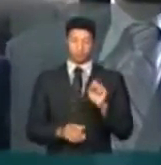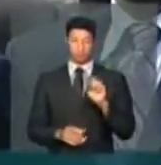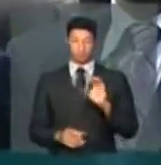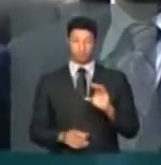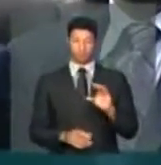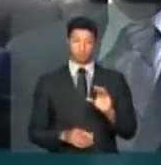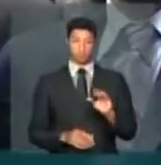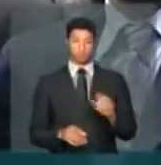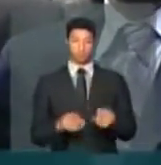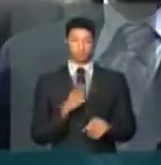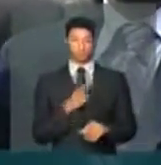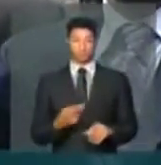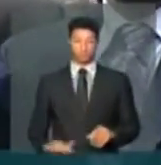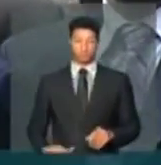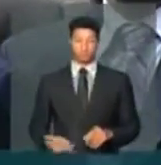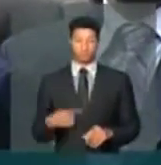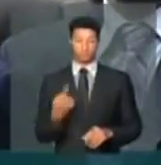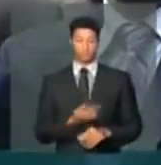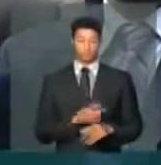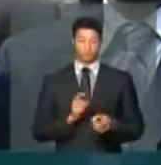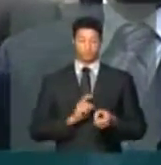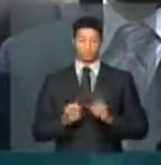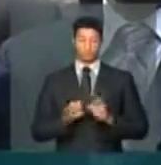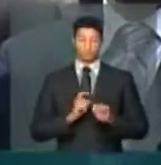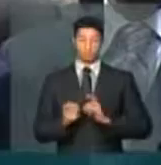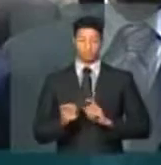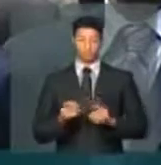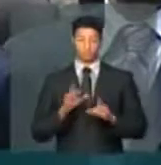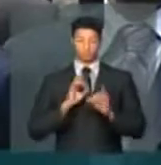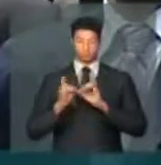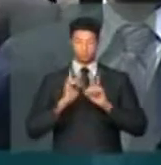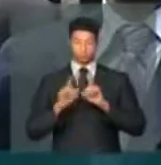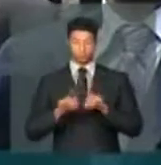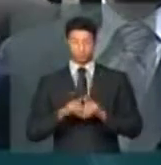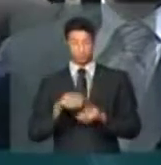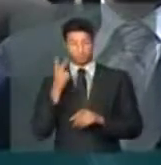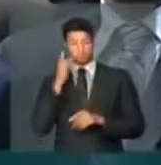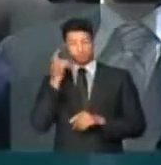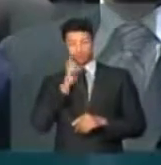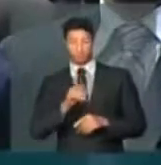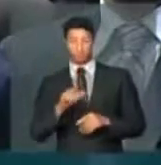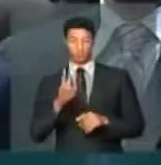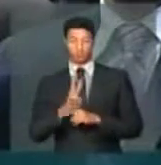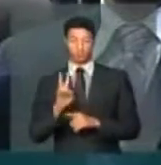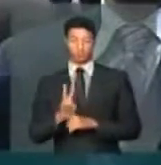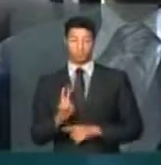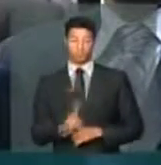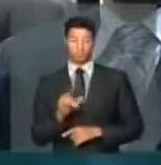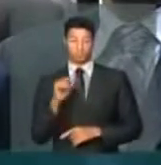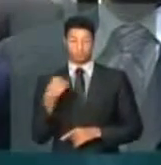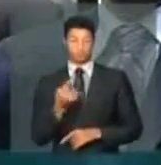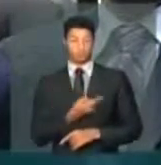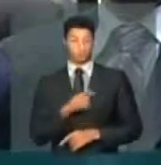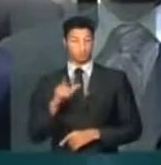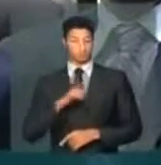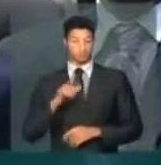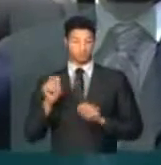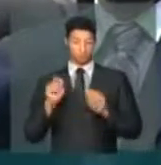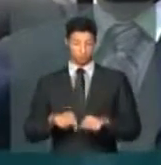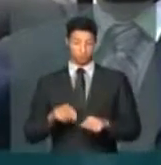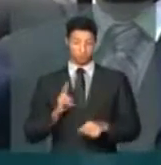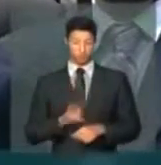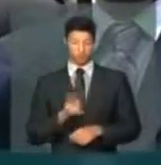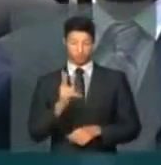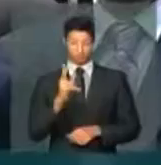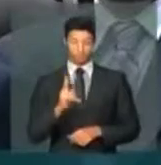PSC, senhor presidente, nós nos reunimos, discutimos, exatamente para poder preservar, não é, aquilo que a gente entende que é primordial e